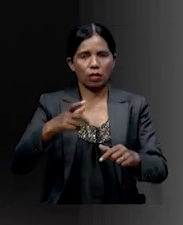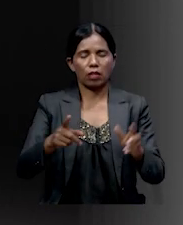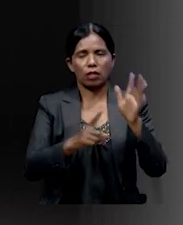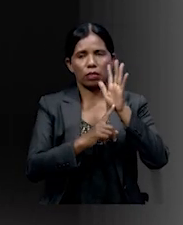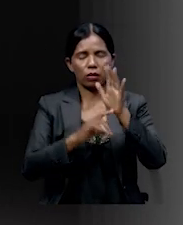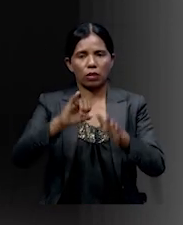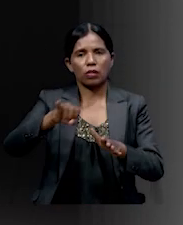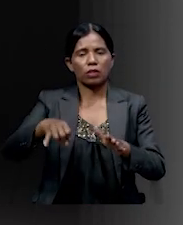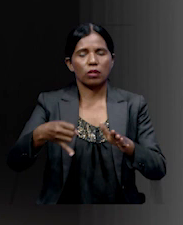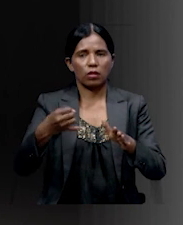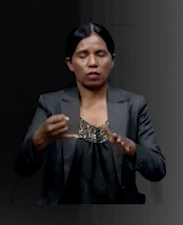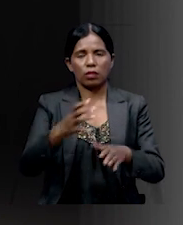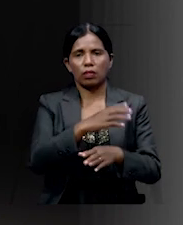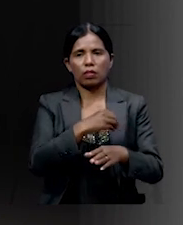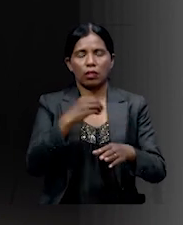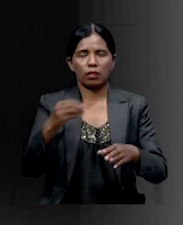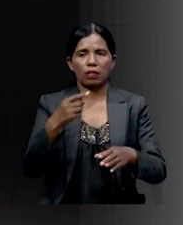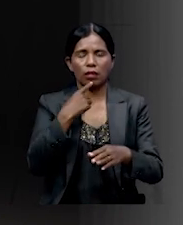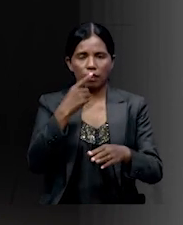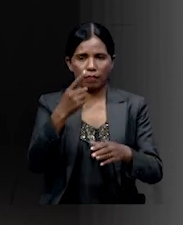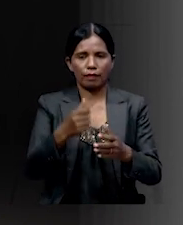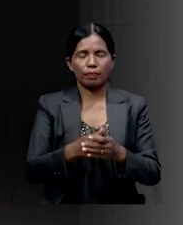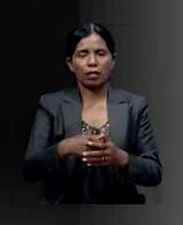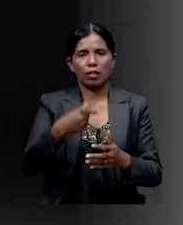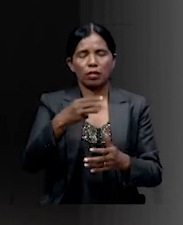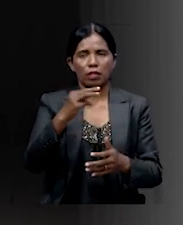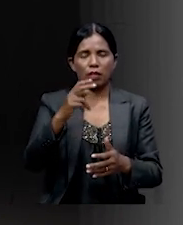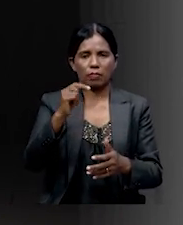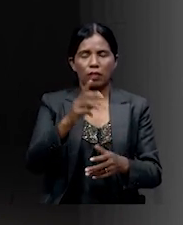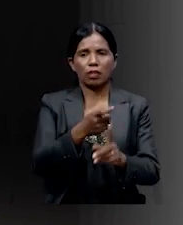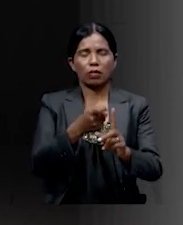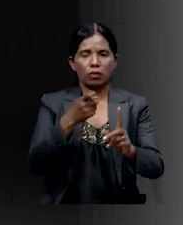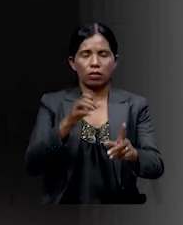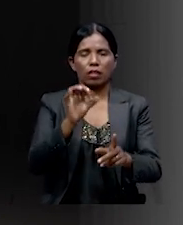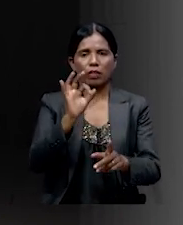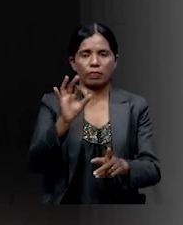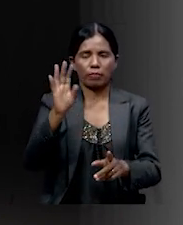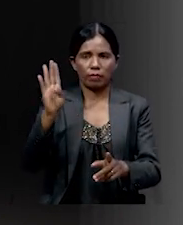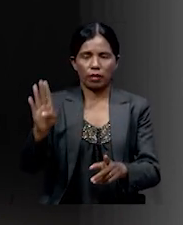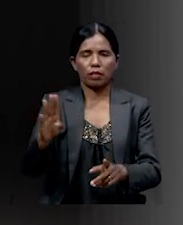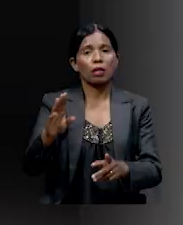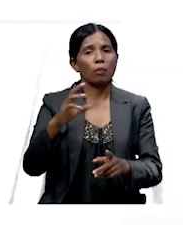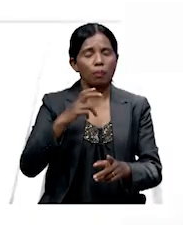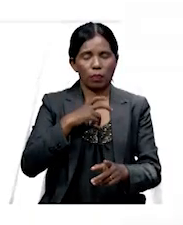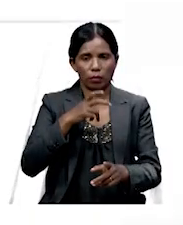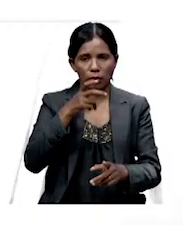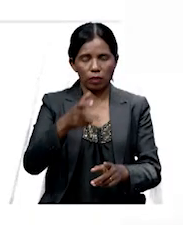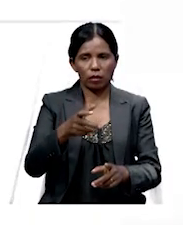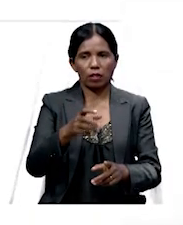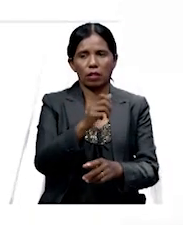o jornal semanário português Expresso, né? Zemen cita o seu conta Facebook Notícias em Português sobre